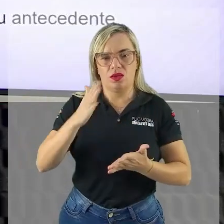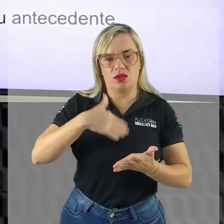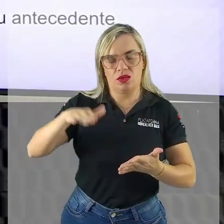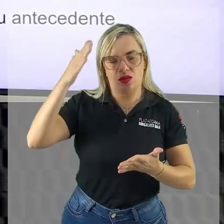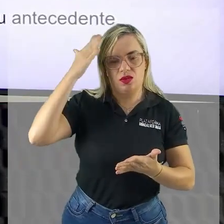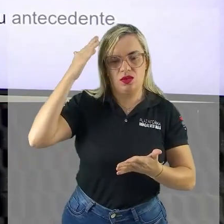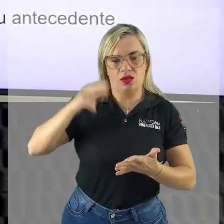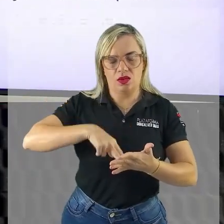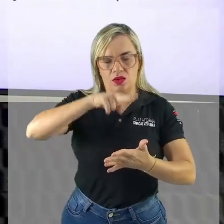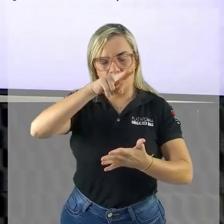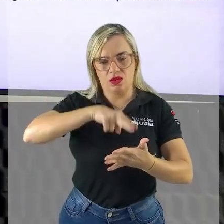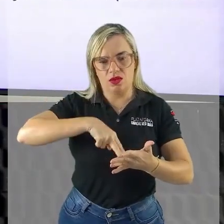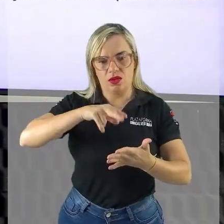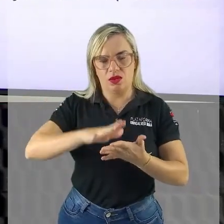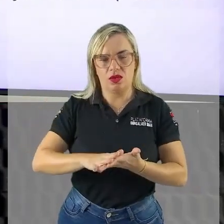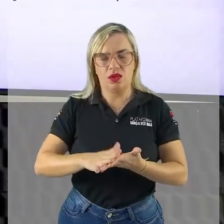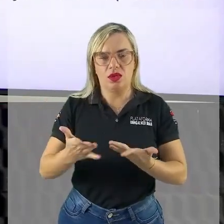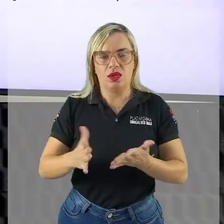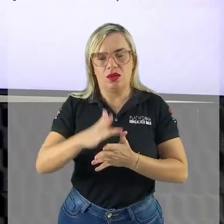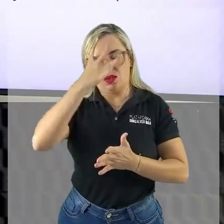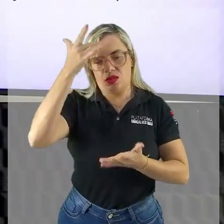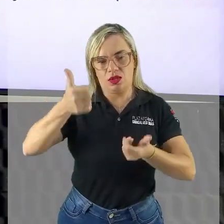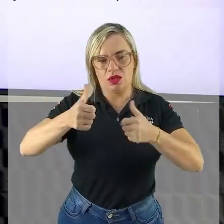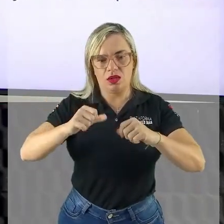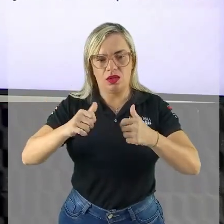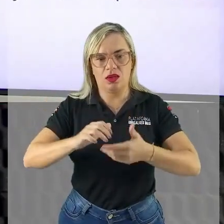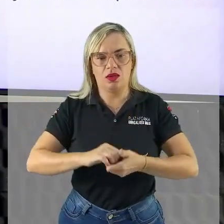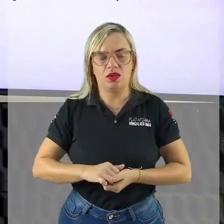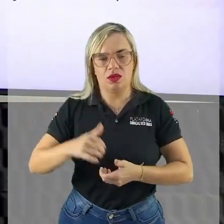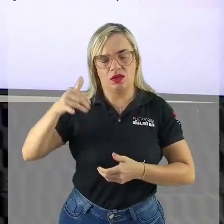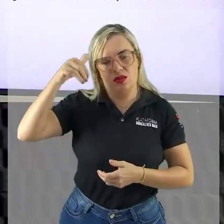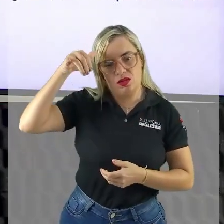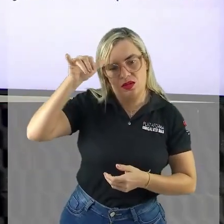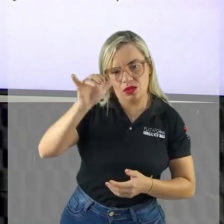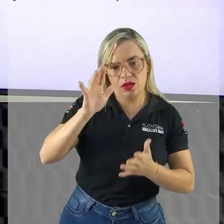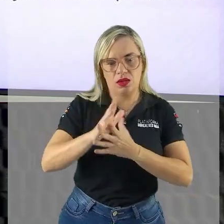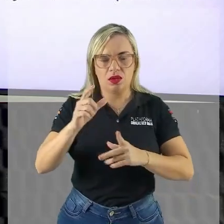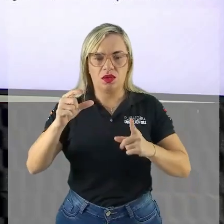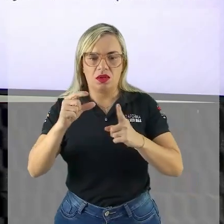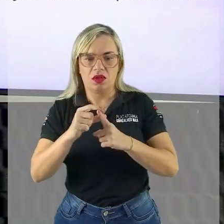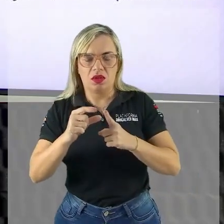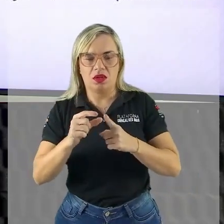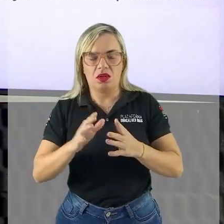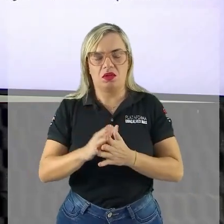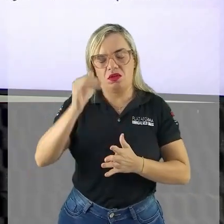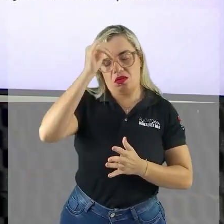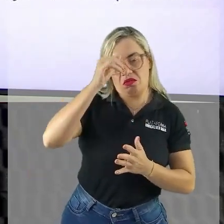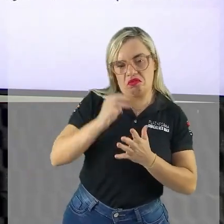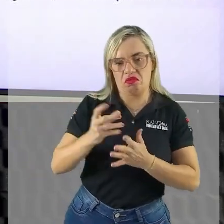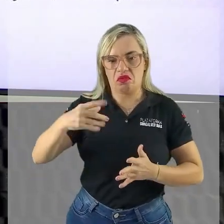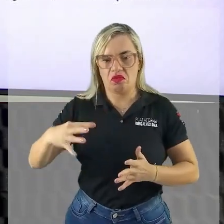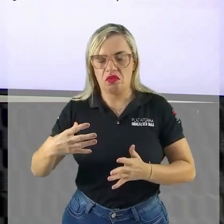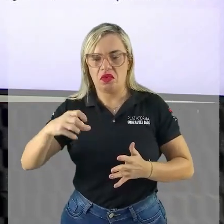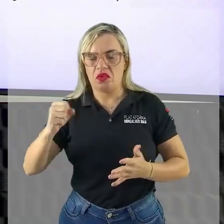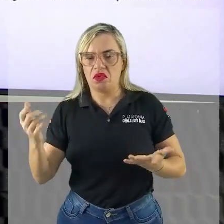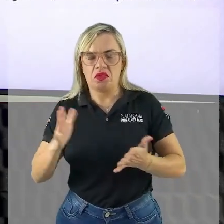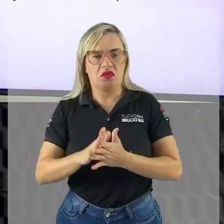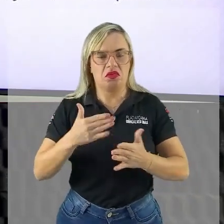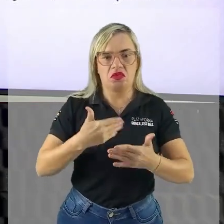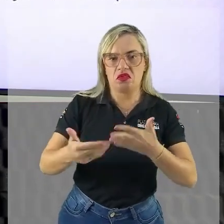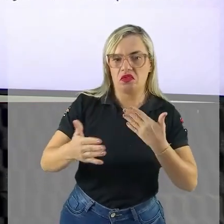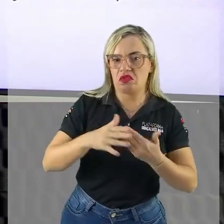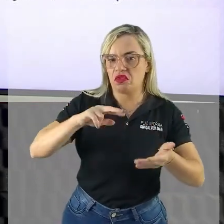entendimento do teu leitor barra corretor, tá? Evite palavras supérfluas, aquelas palavras que não querem dizer muita